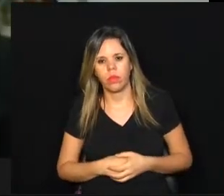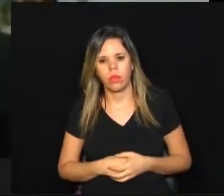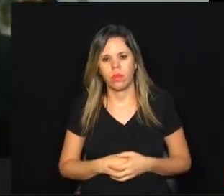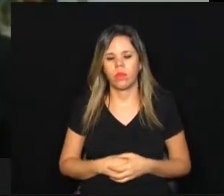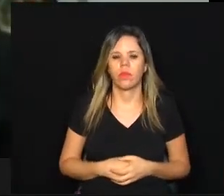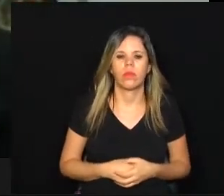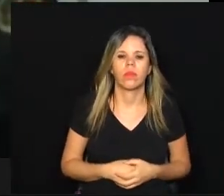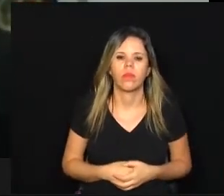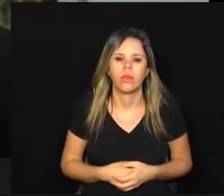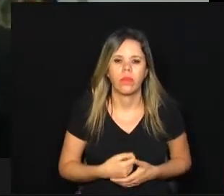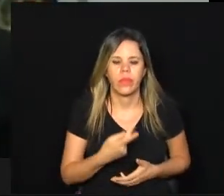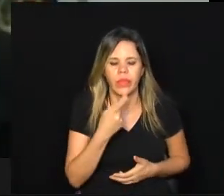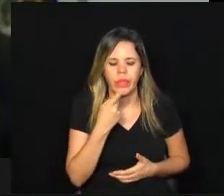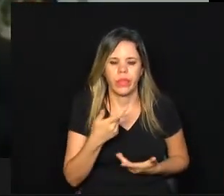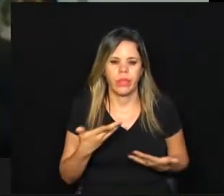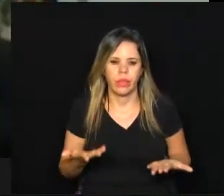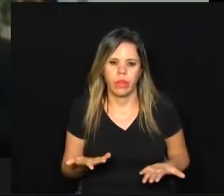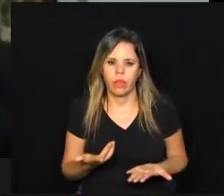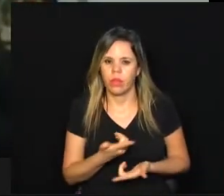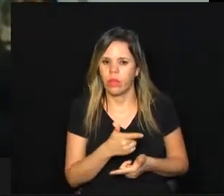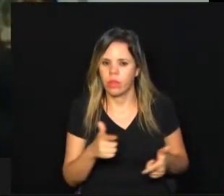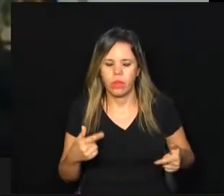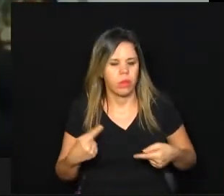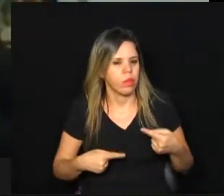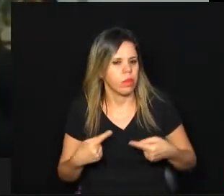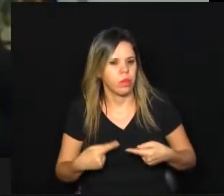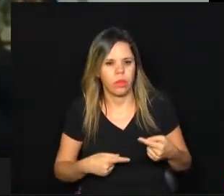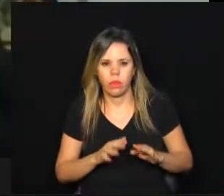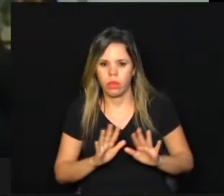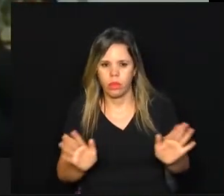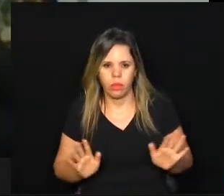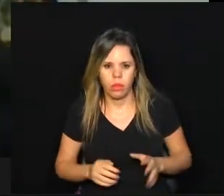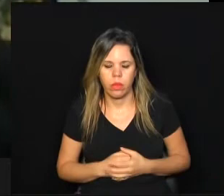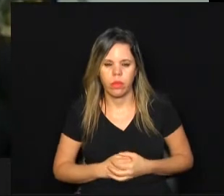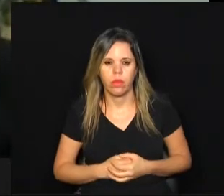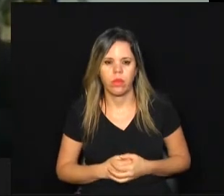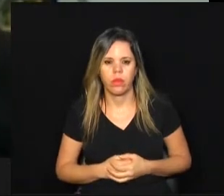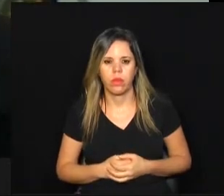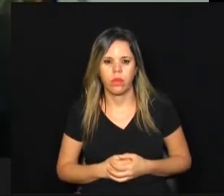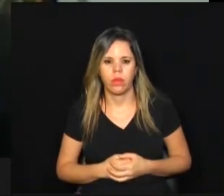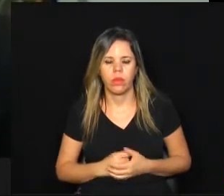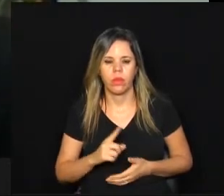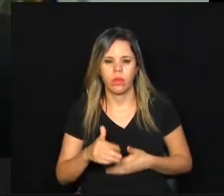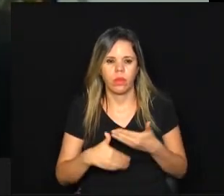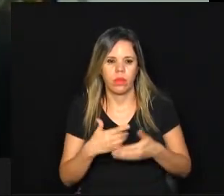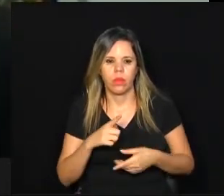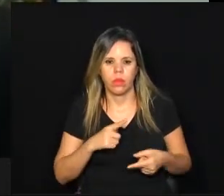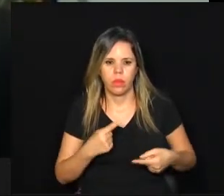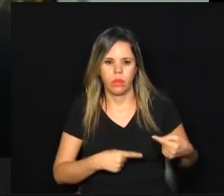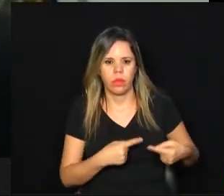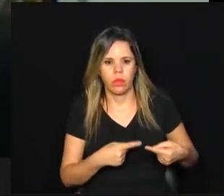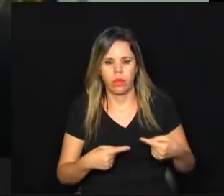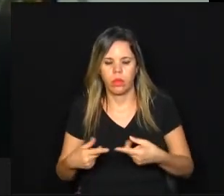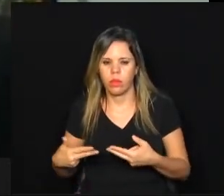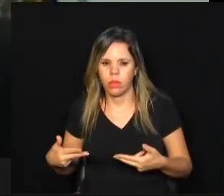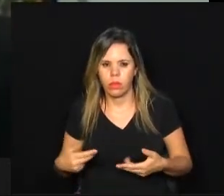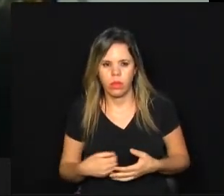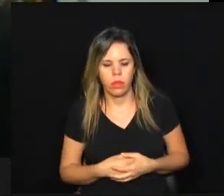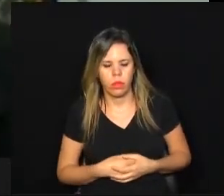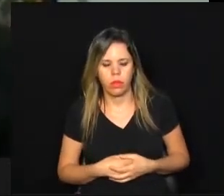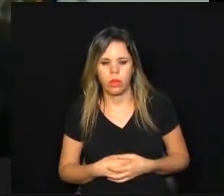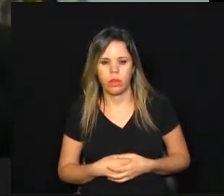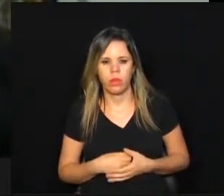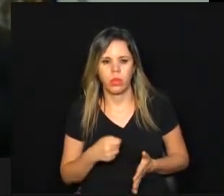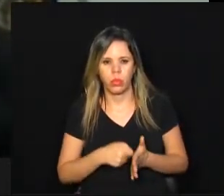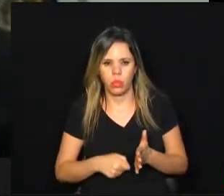Então, eu diria assim, não tínhamos uma política de saneamento. Passamos a ter uma política. E